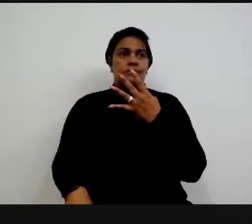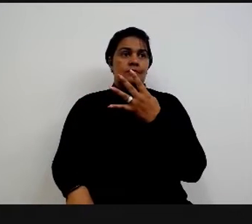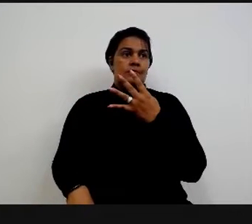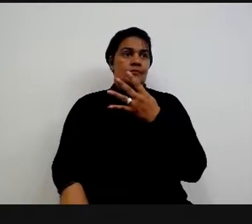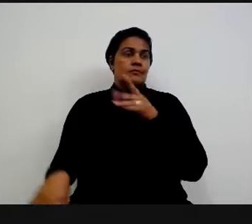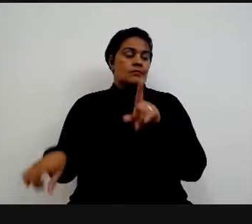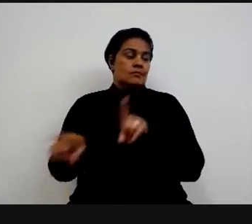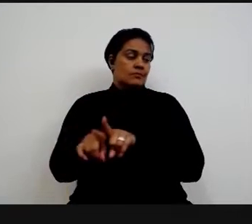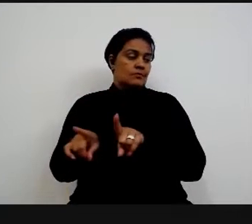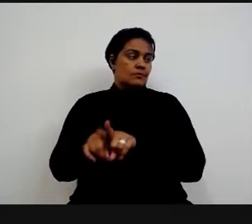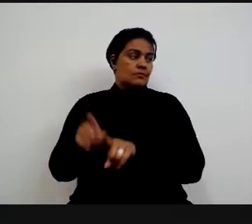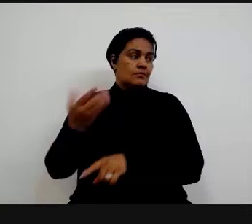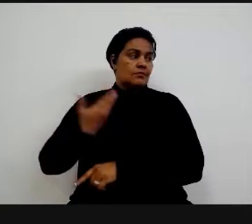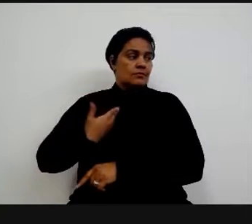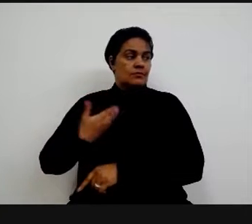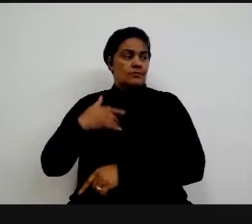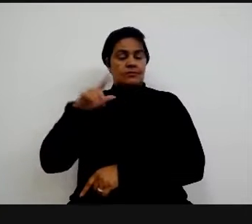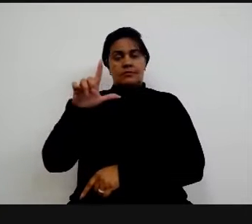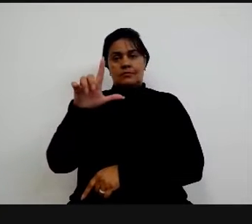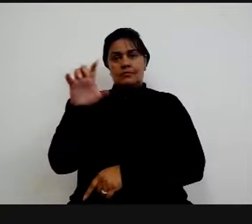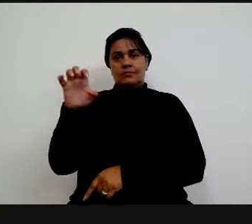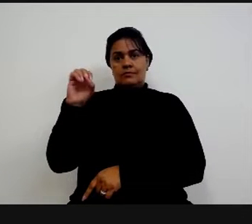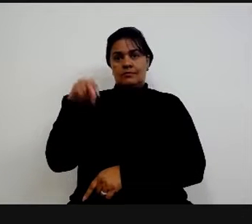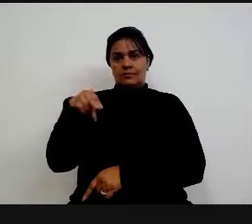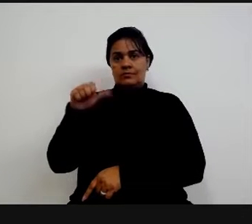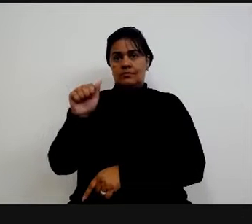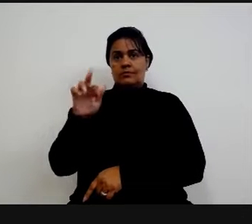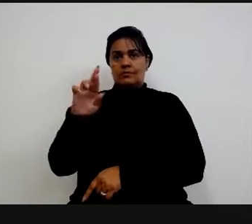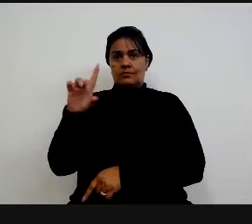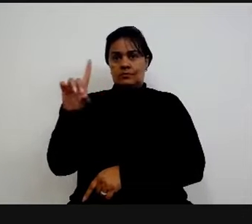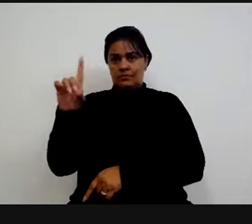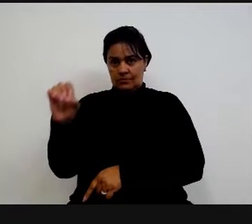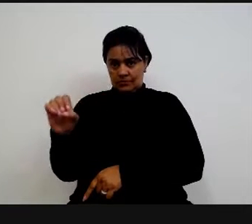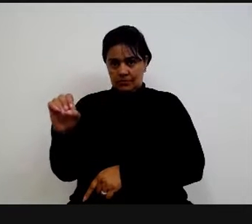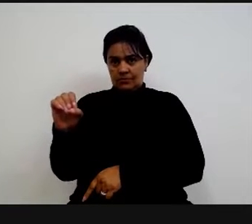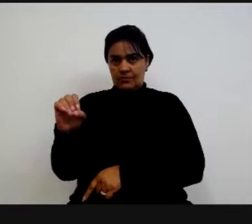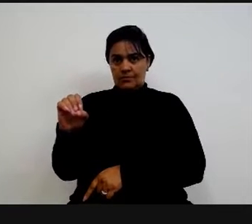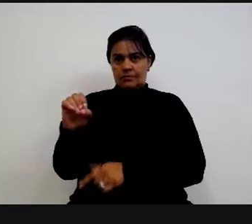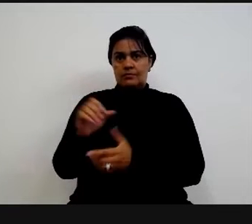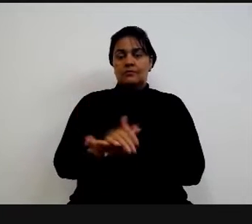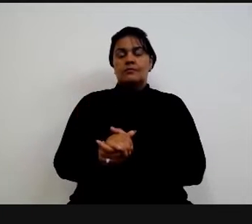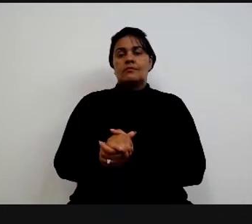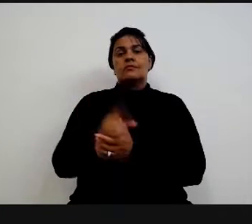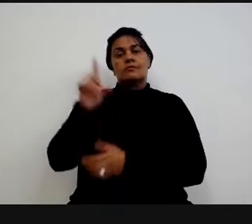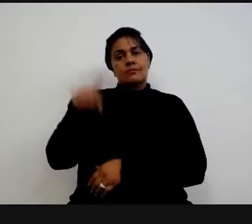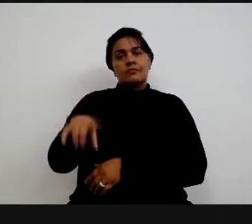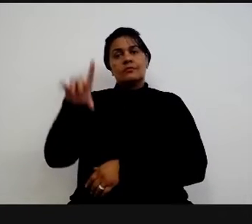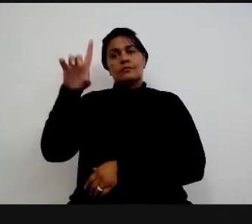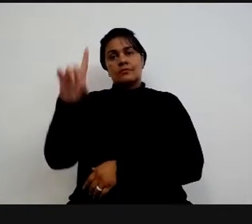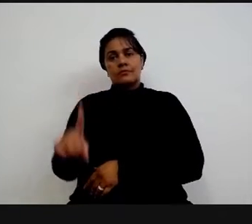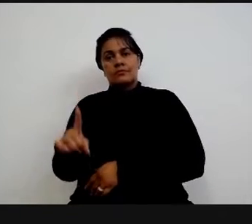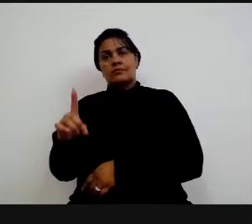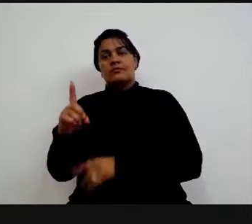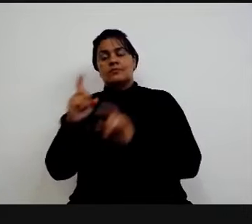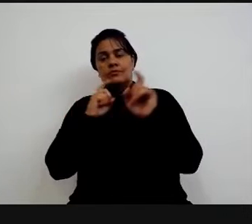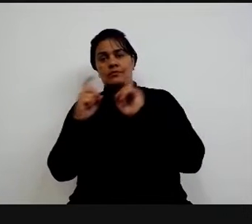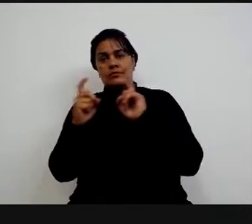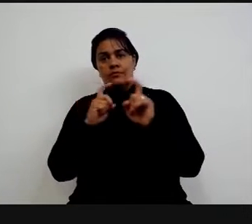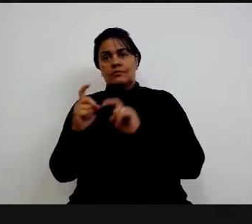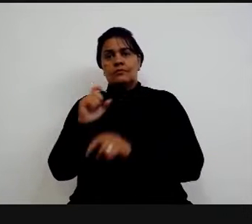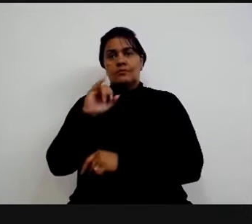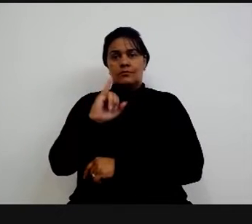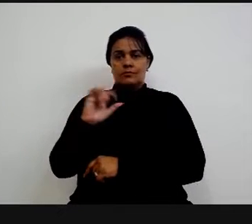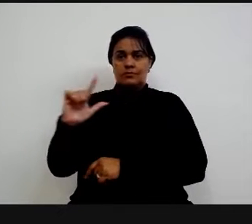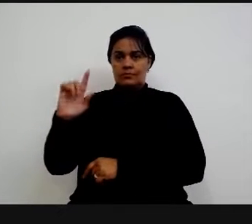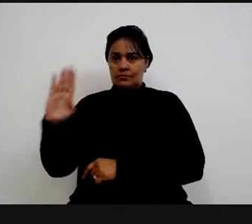do nosso colega Leonardo Augusto de Andrade Barbosa, que é o atual diretor executivo do Instituto